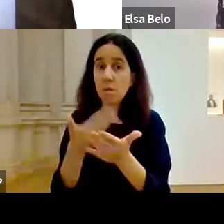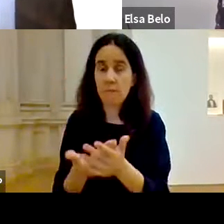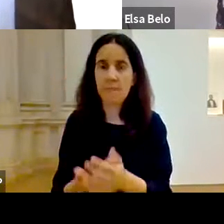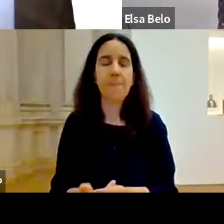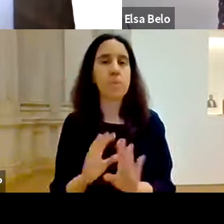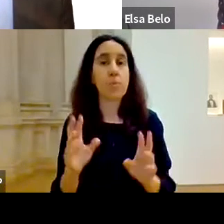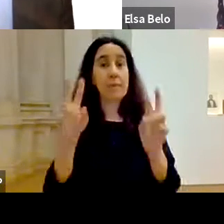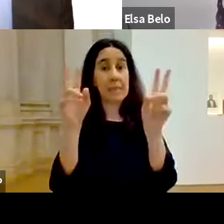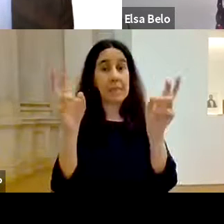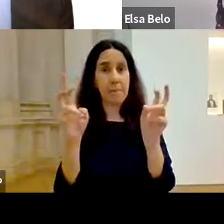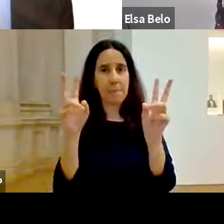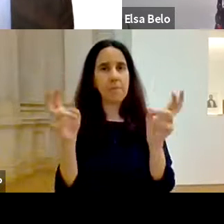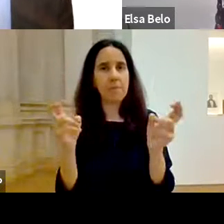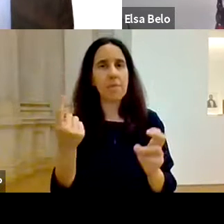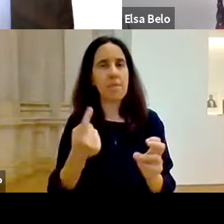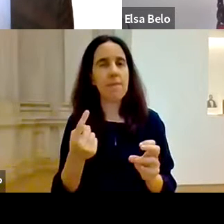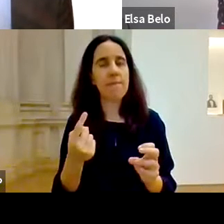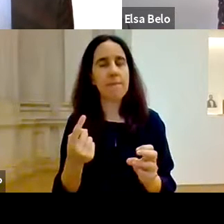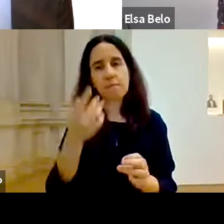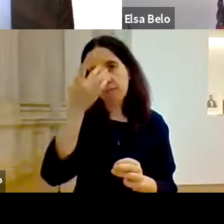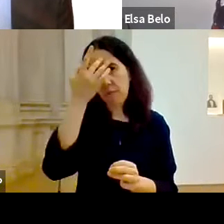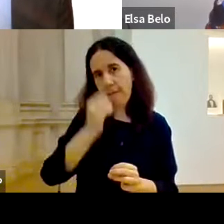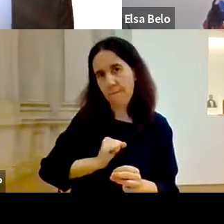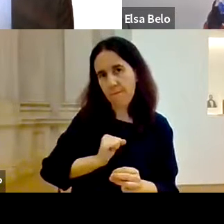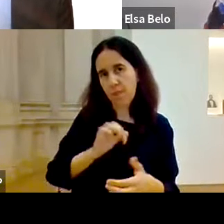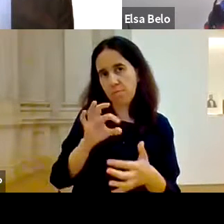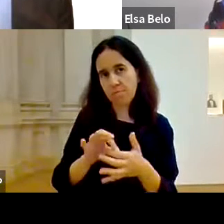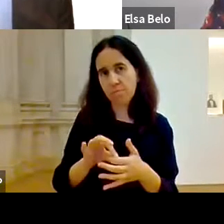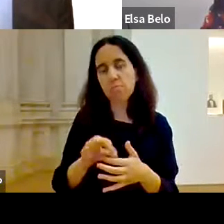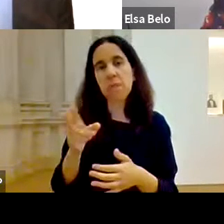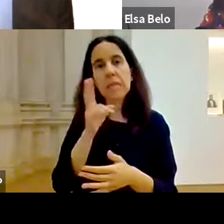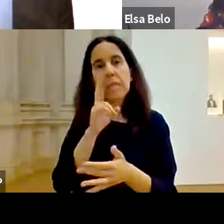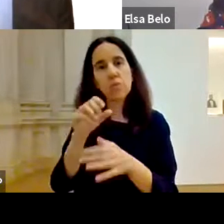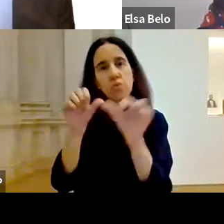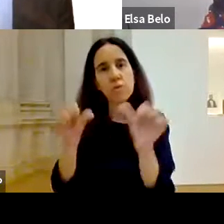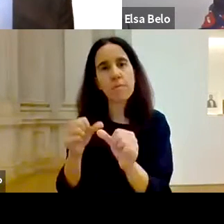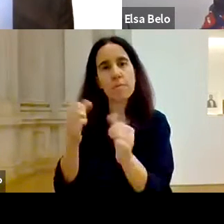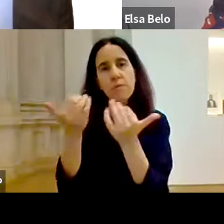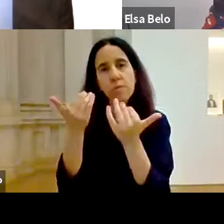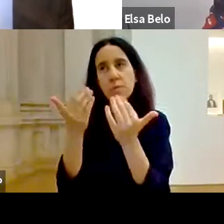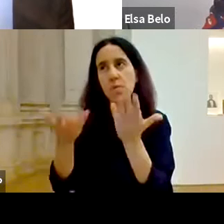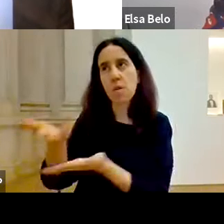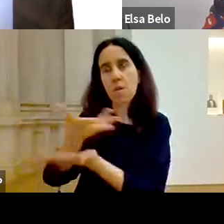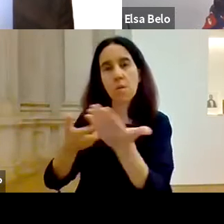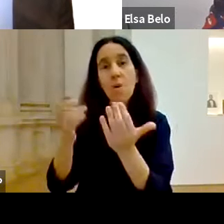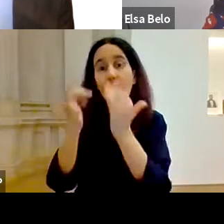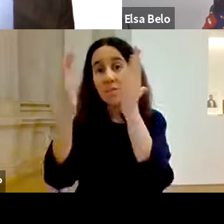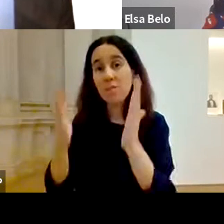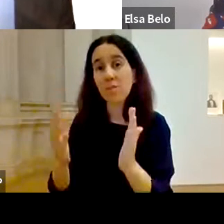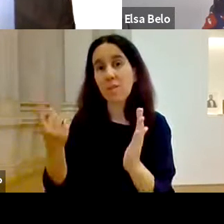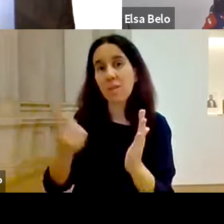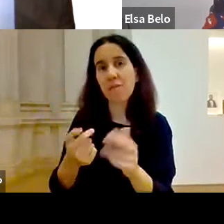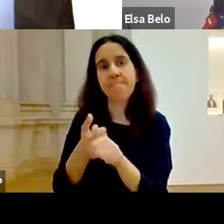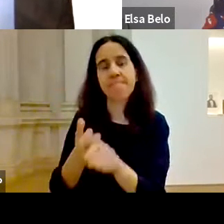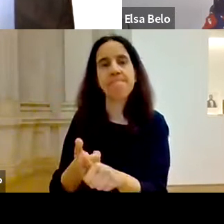este tema é um tema que deve ser tratado, do meu ponto de vista, ao nível dos diretores dos sistemas de informação, que devem, nas organizações, assegurarem que as